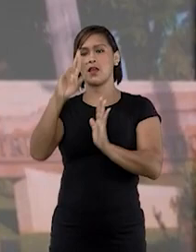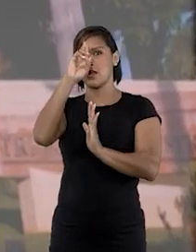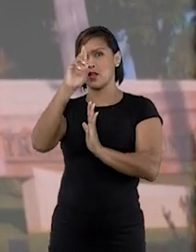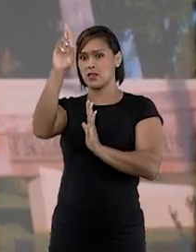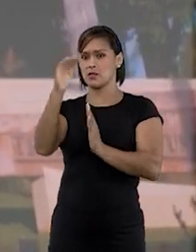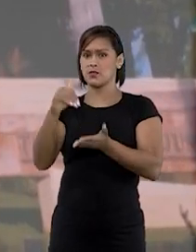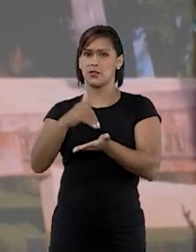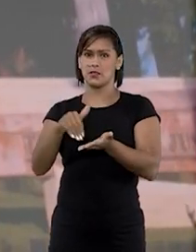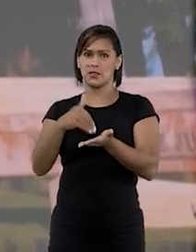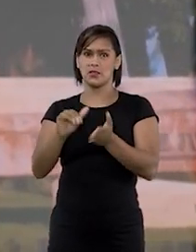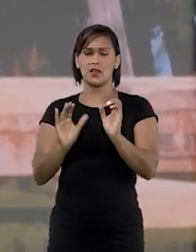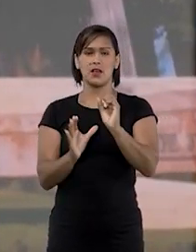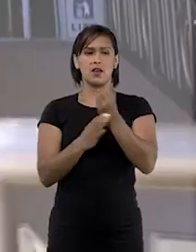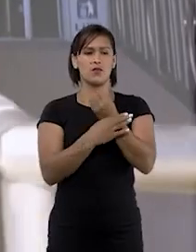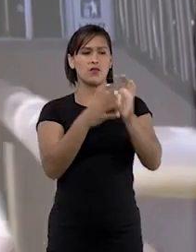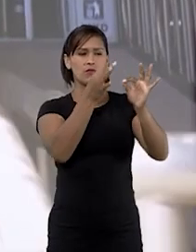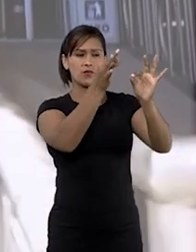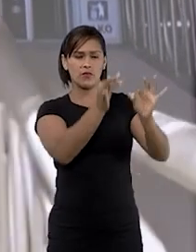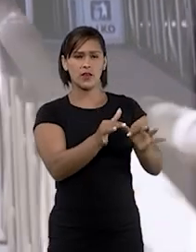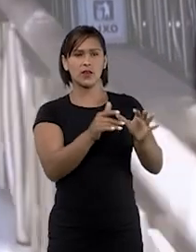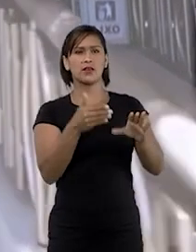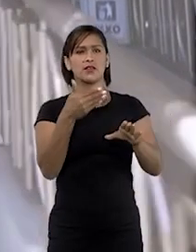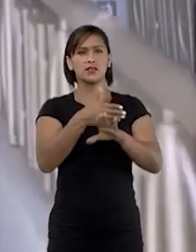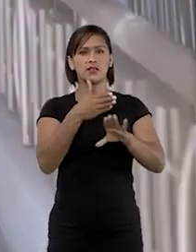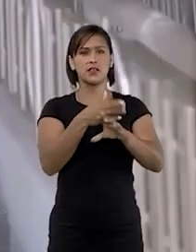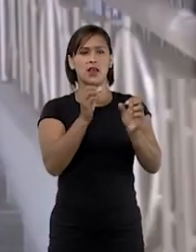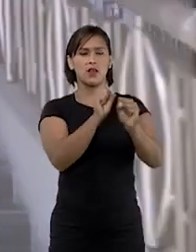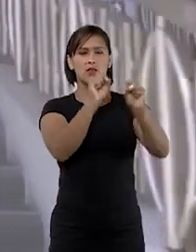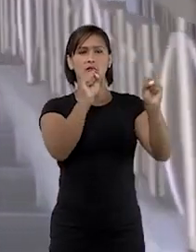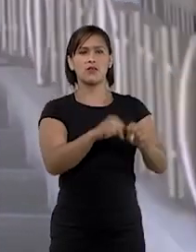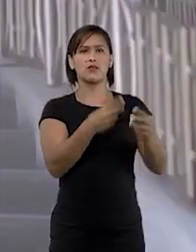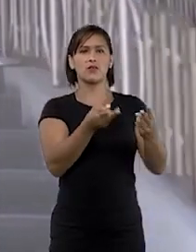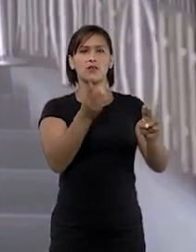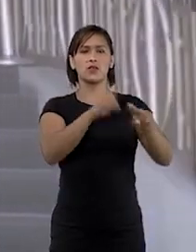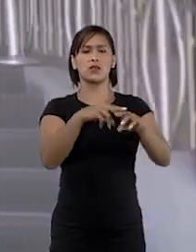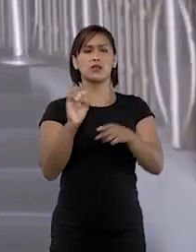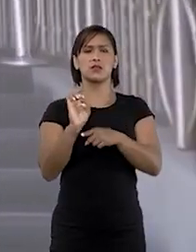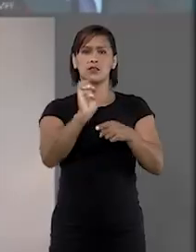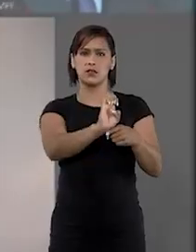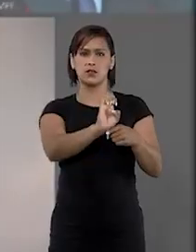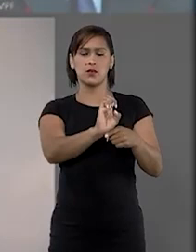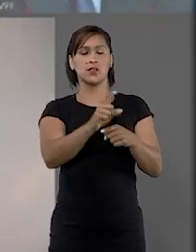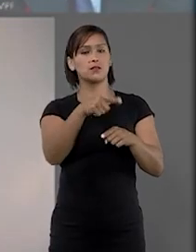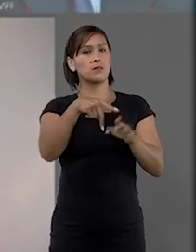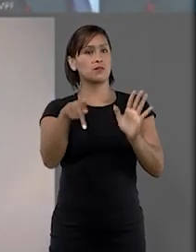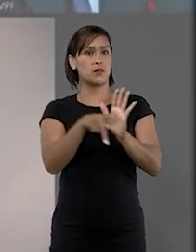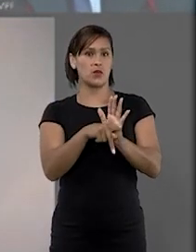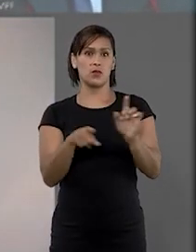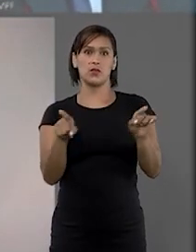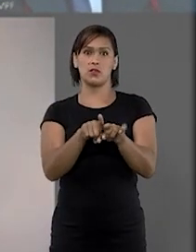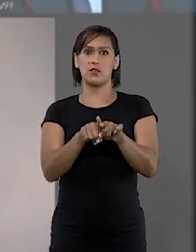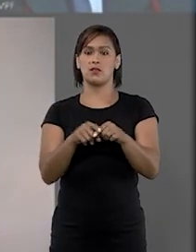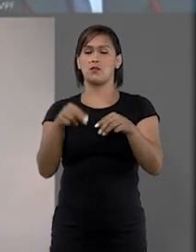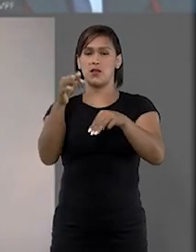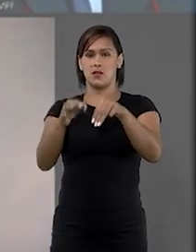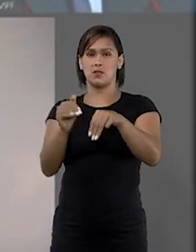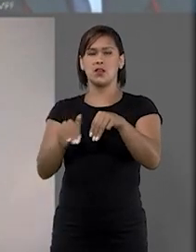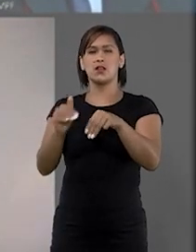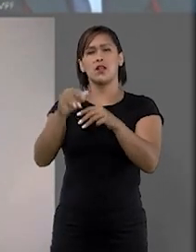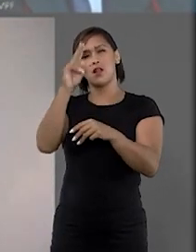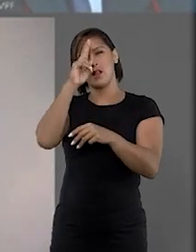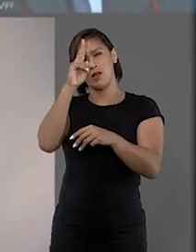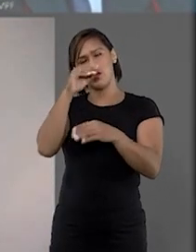ficaria a cargo da secretaria a gerência de vagas nas unidades prisionais estaduais além disso a magistrada